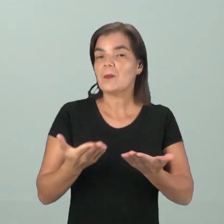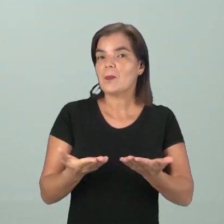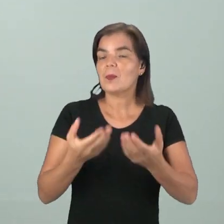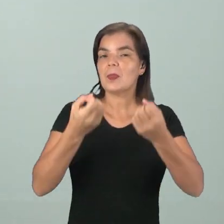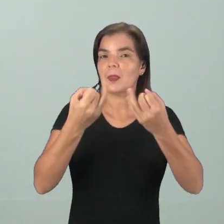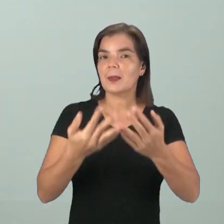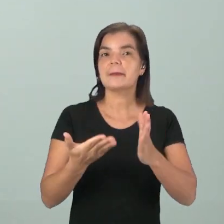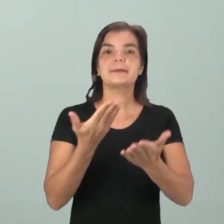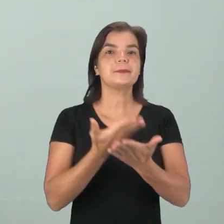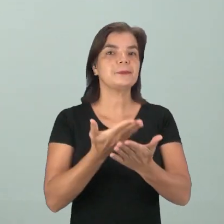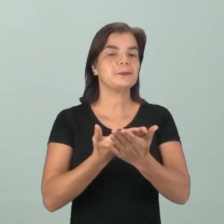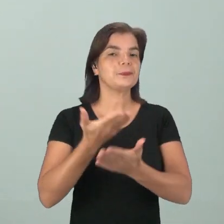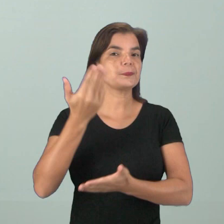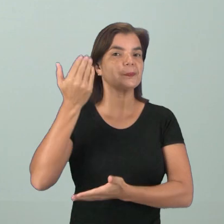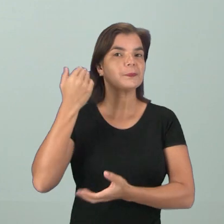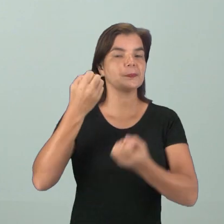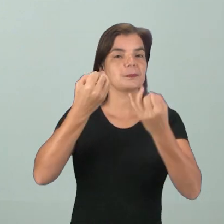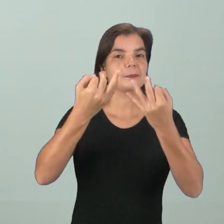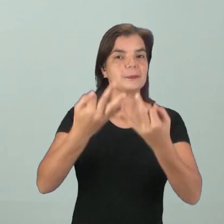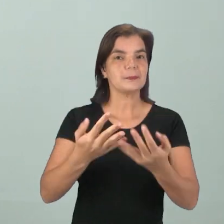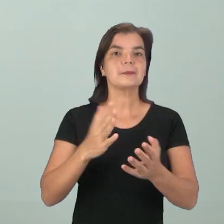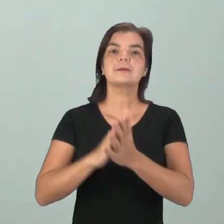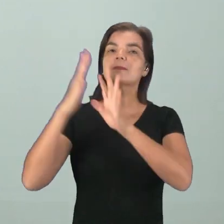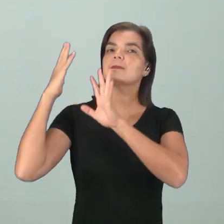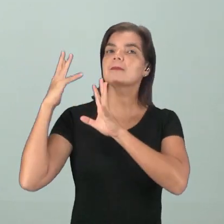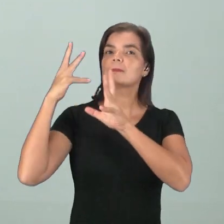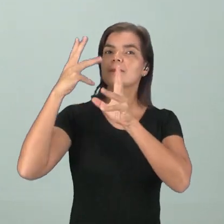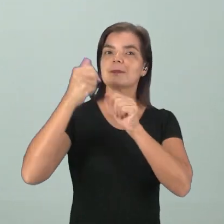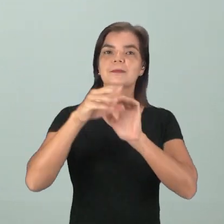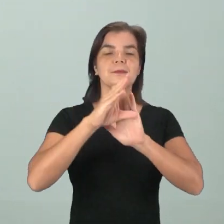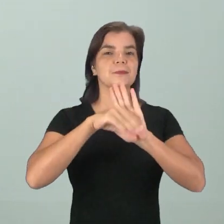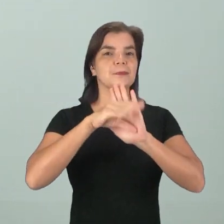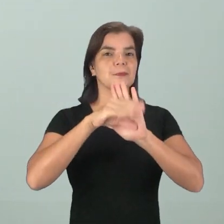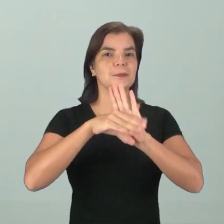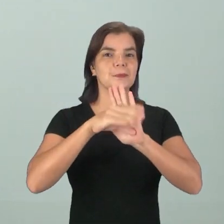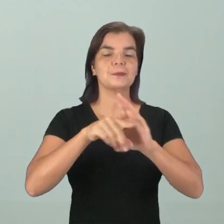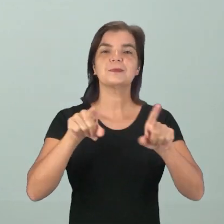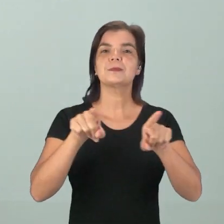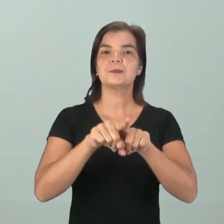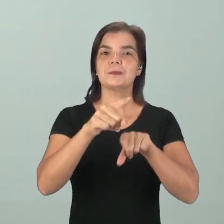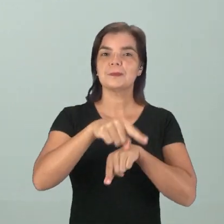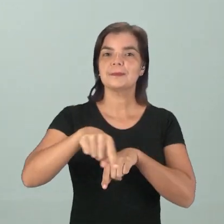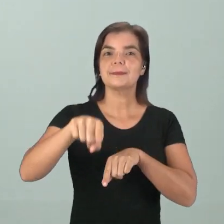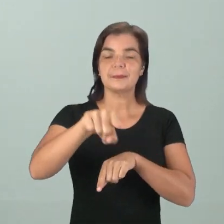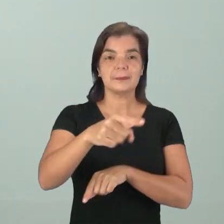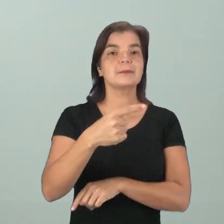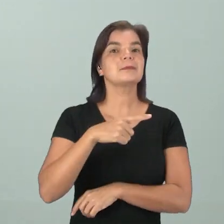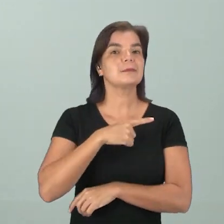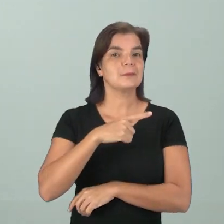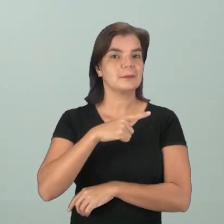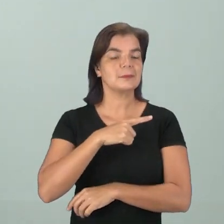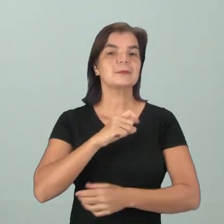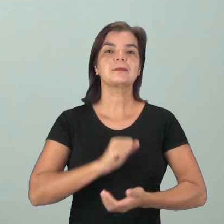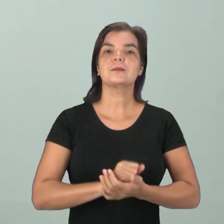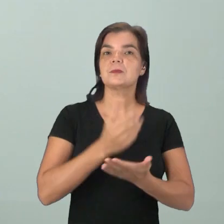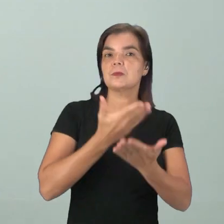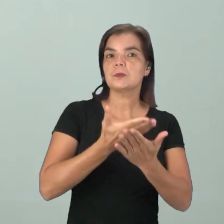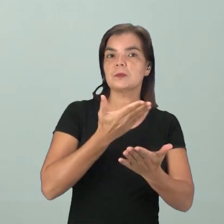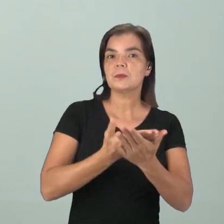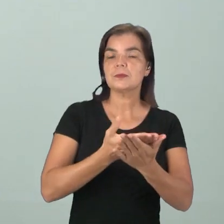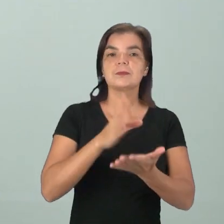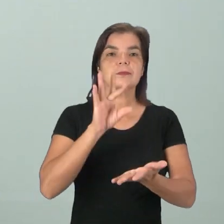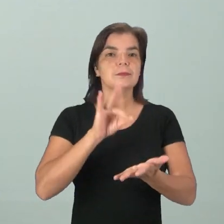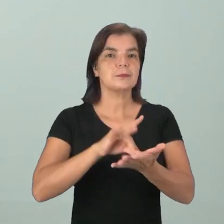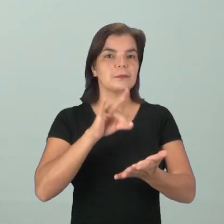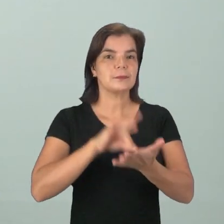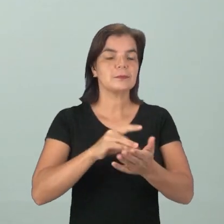a gente falou na aula passada, a gente está dando uma retomada nos conteúdos que vocês que vocês estudaram, na verdade,